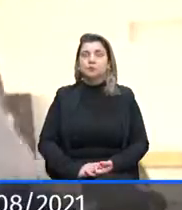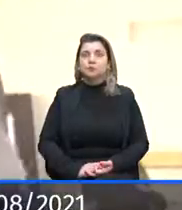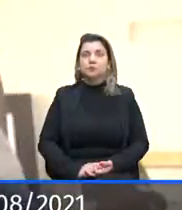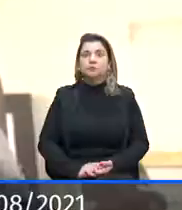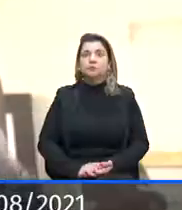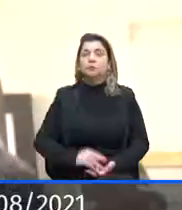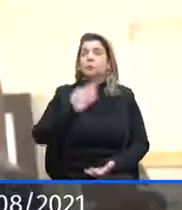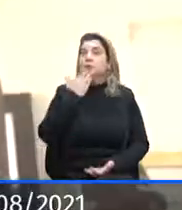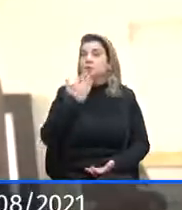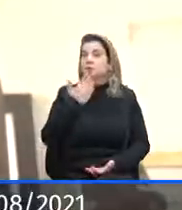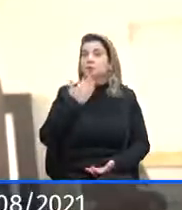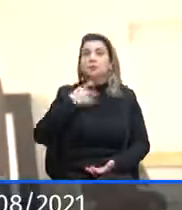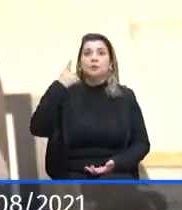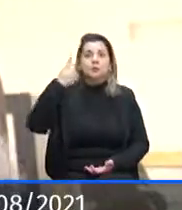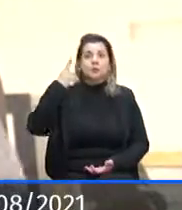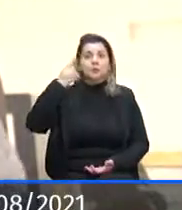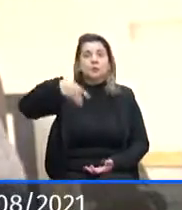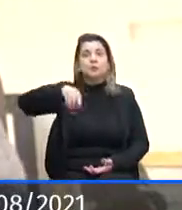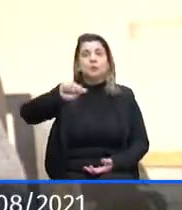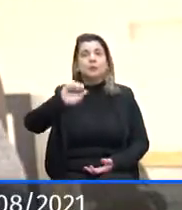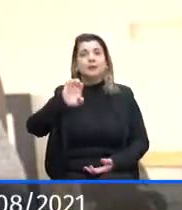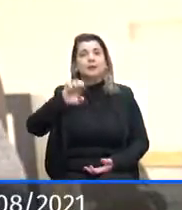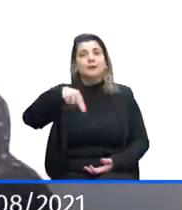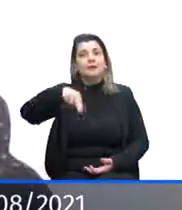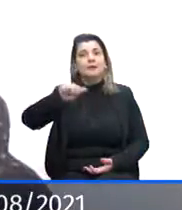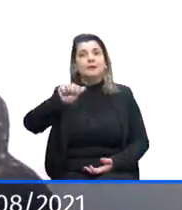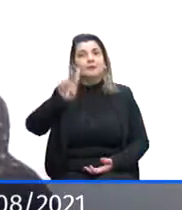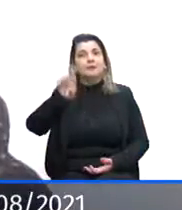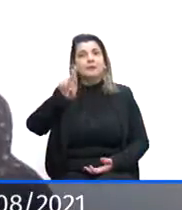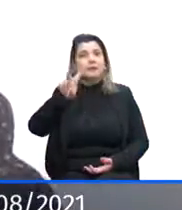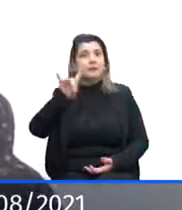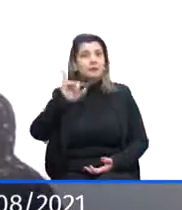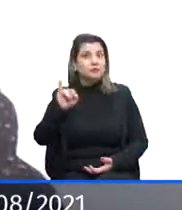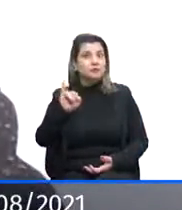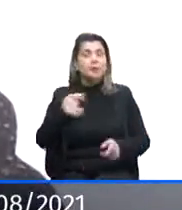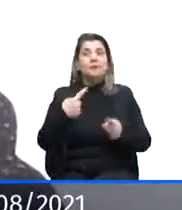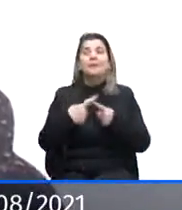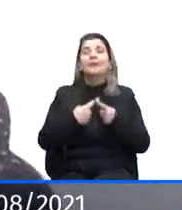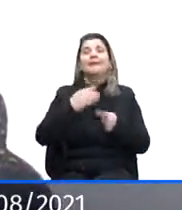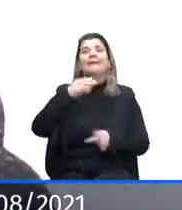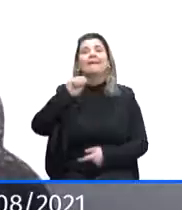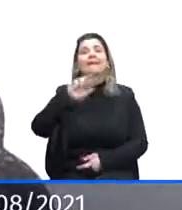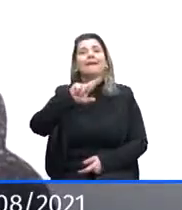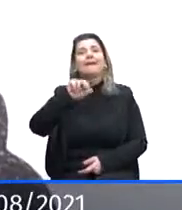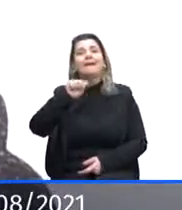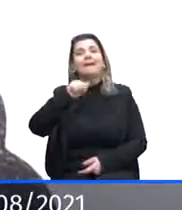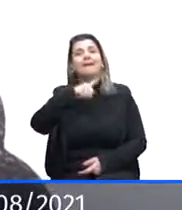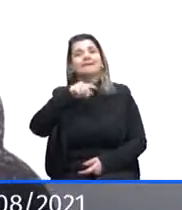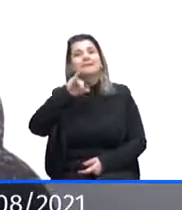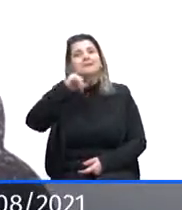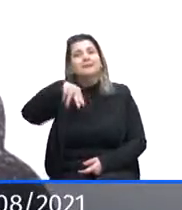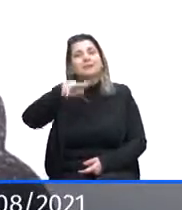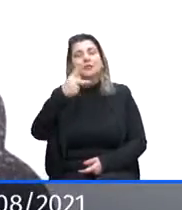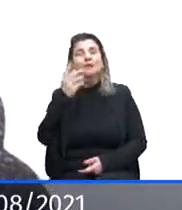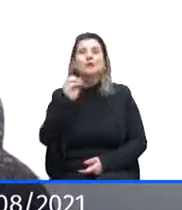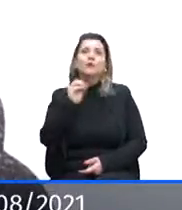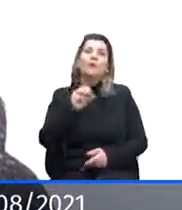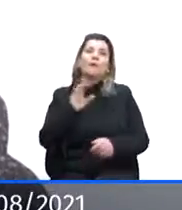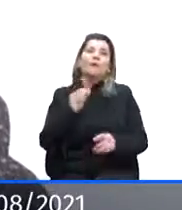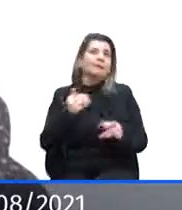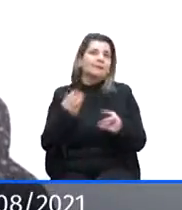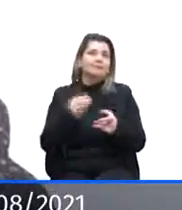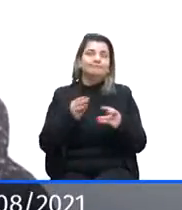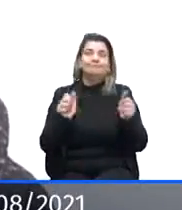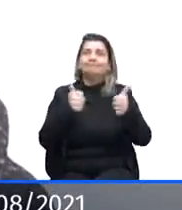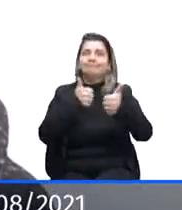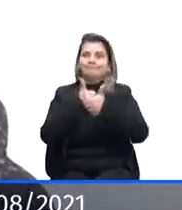Eu pediria o deputado Mainardi, já que Carazinho é quase dentro de Passo Fundo, mas se também ele desejar, não tem problema algum de ceder a ele a relatoria.